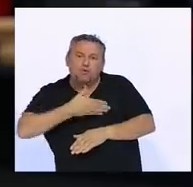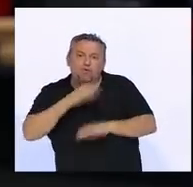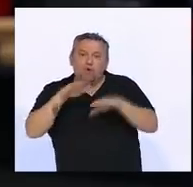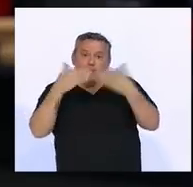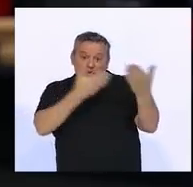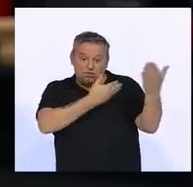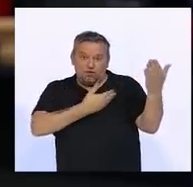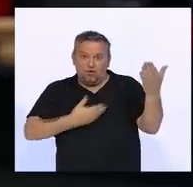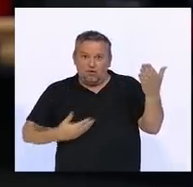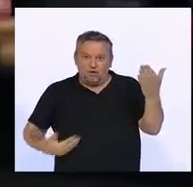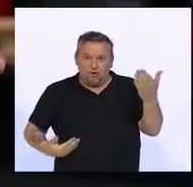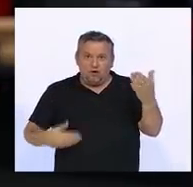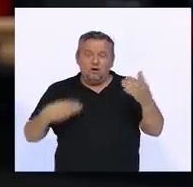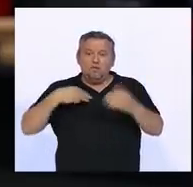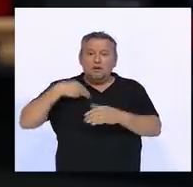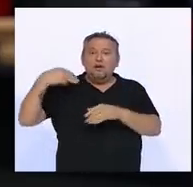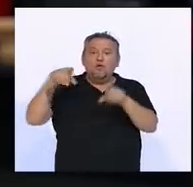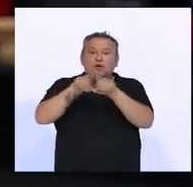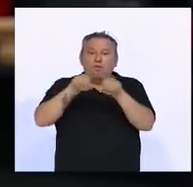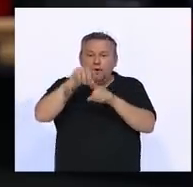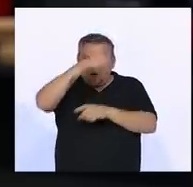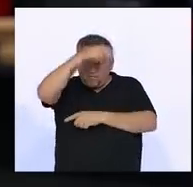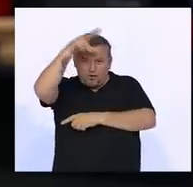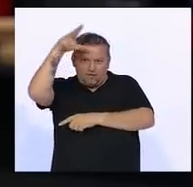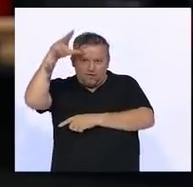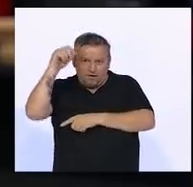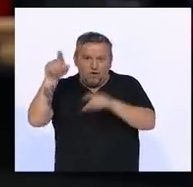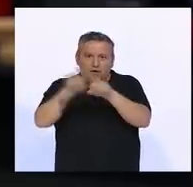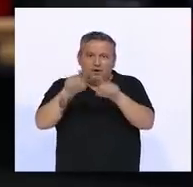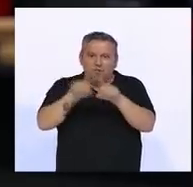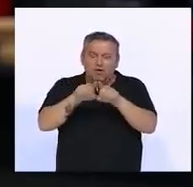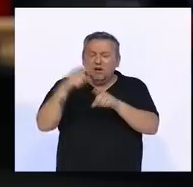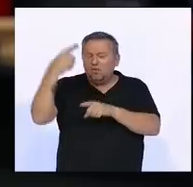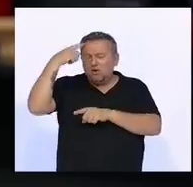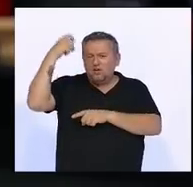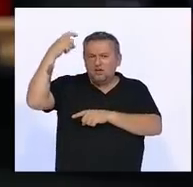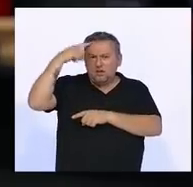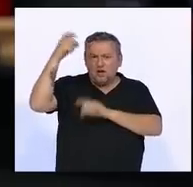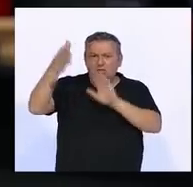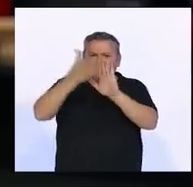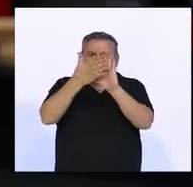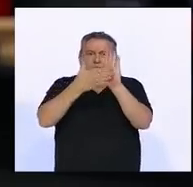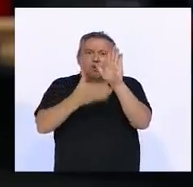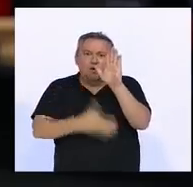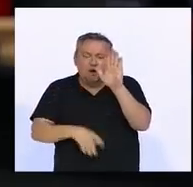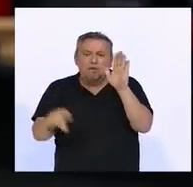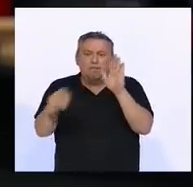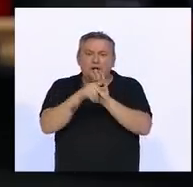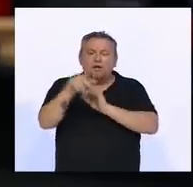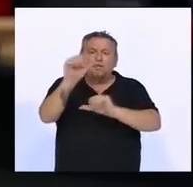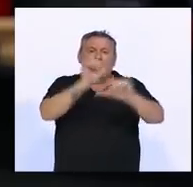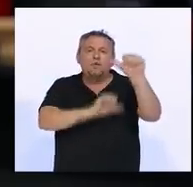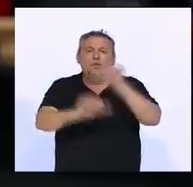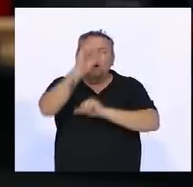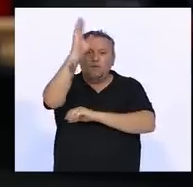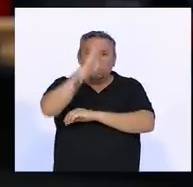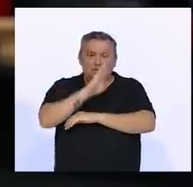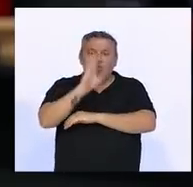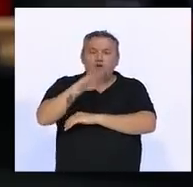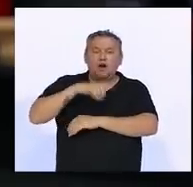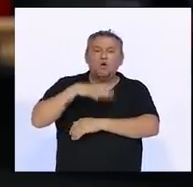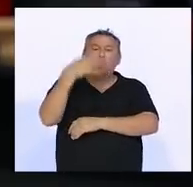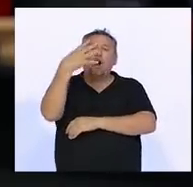foi governador, ministro e prefeito, e as suas ideias são para essa conversão do país. Nós estamos há